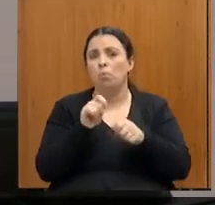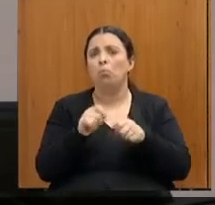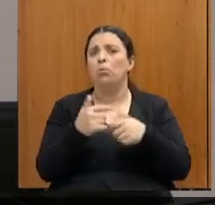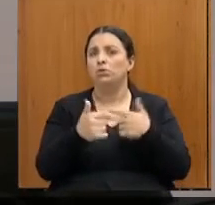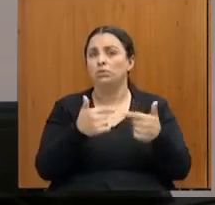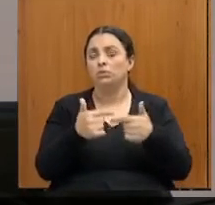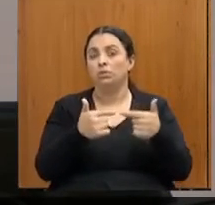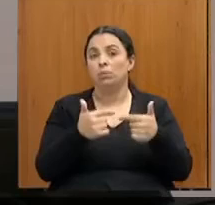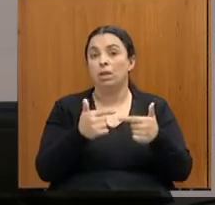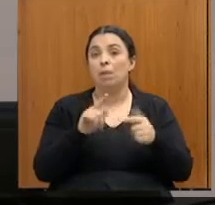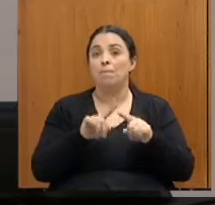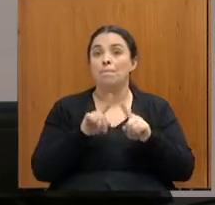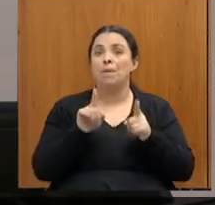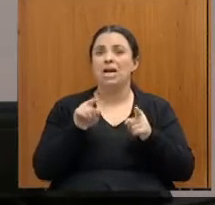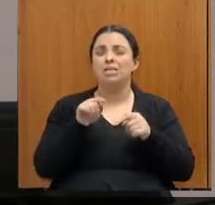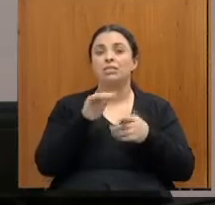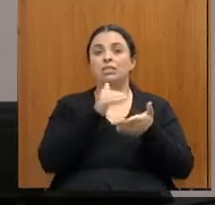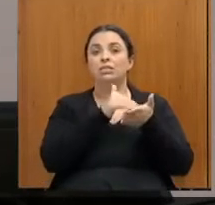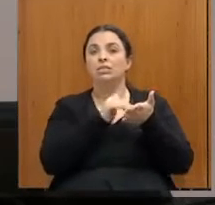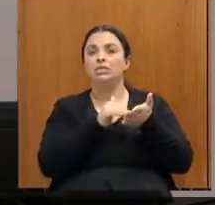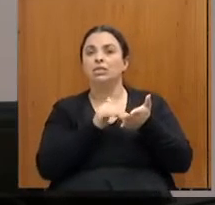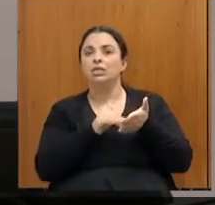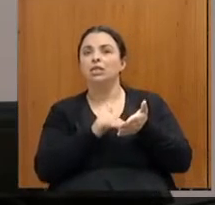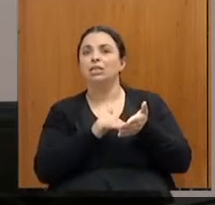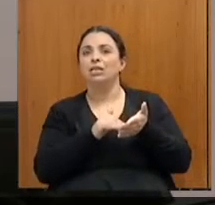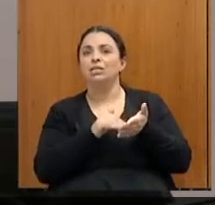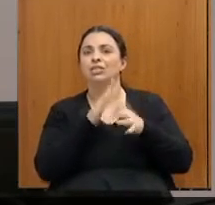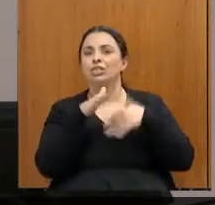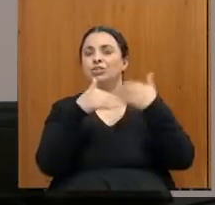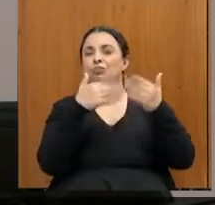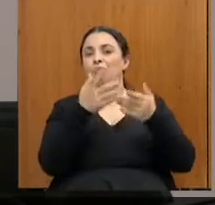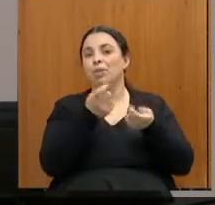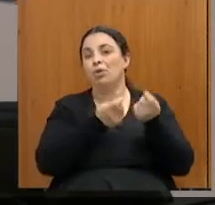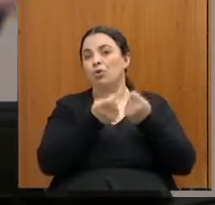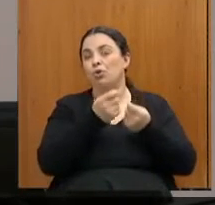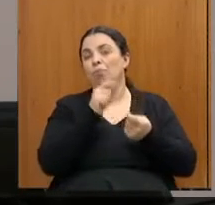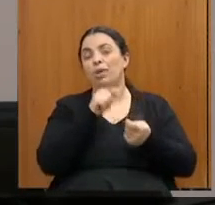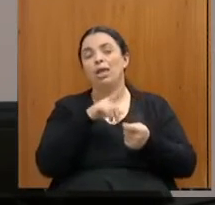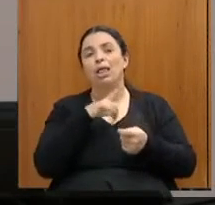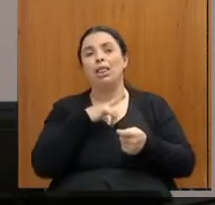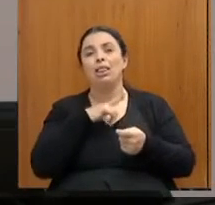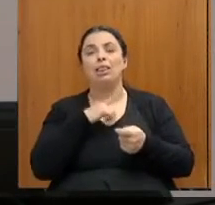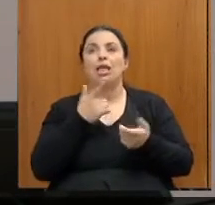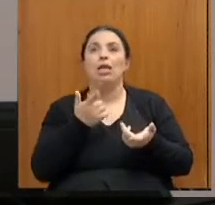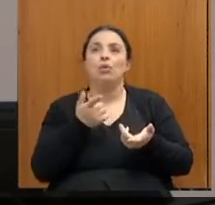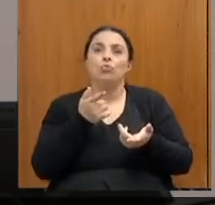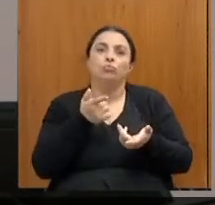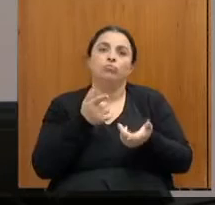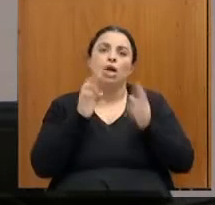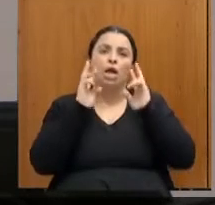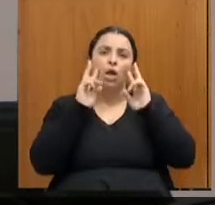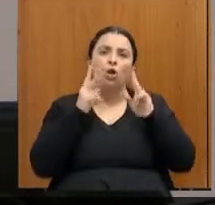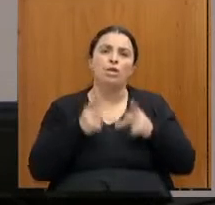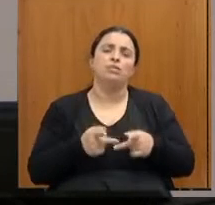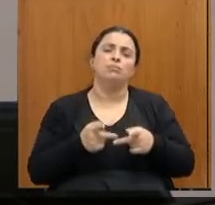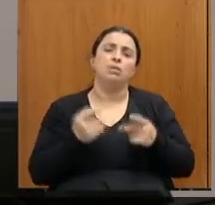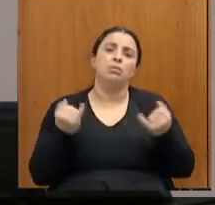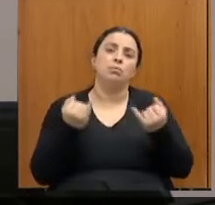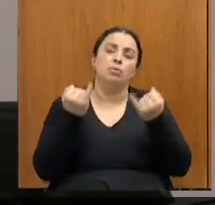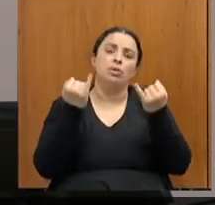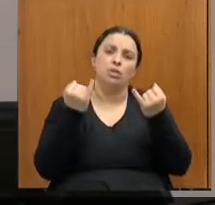É de fato é um governo bem aparelhado eu queria fazer primeiro Esse reconhecimento Público aqui